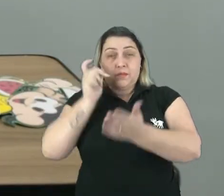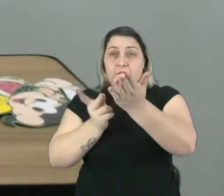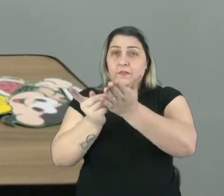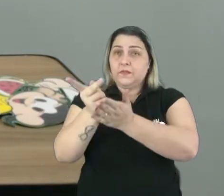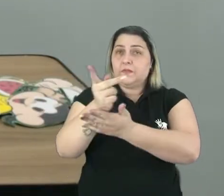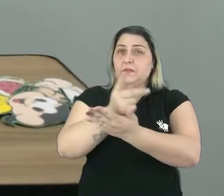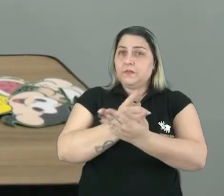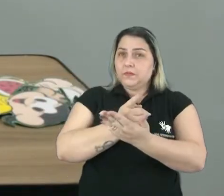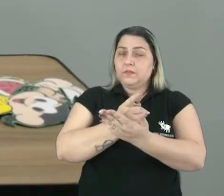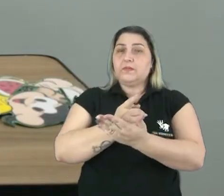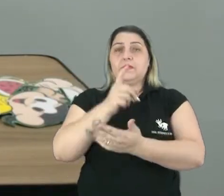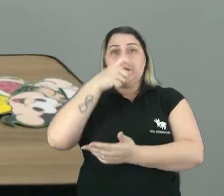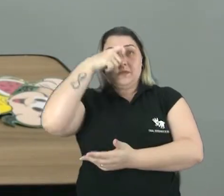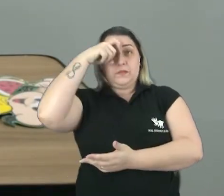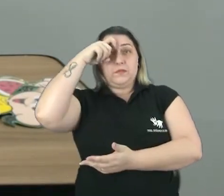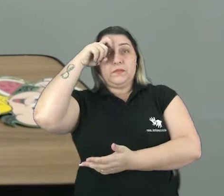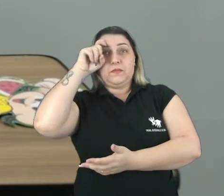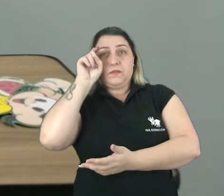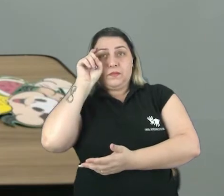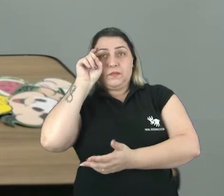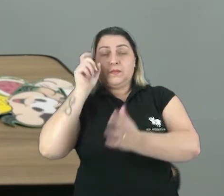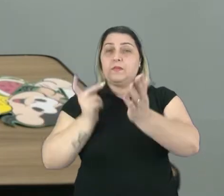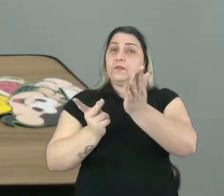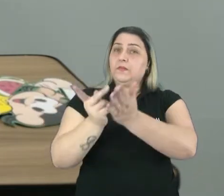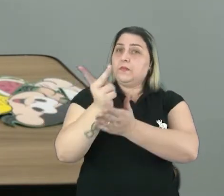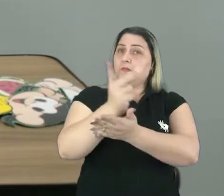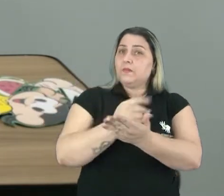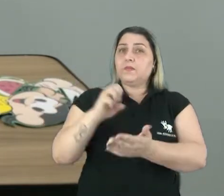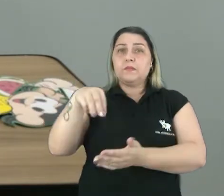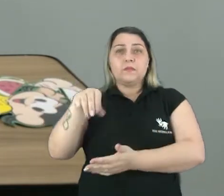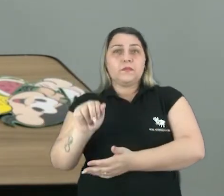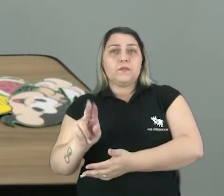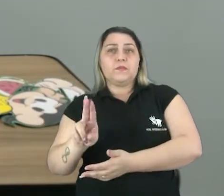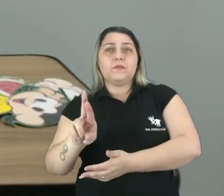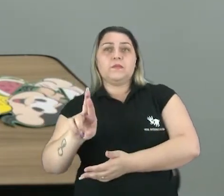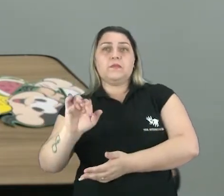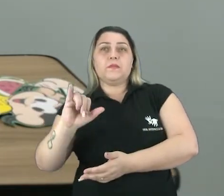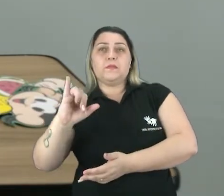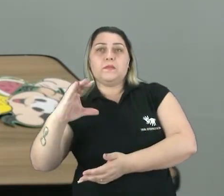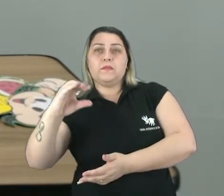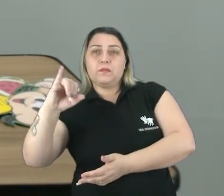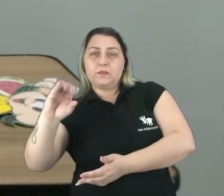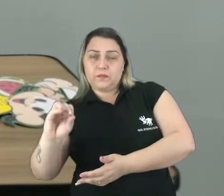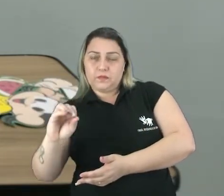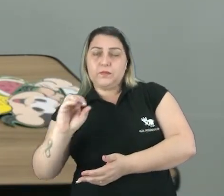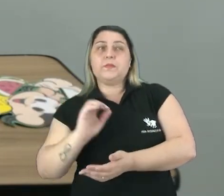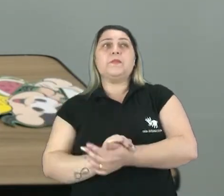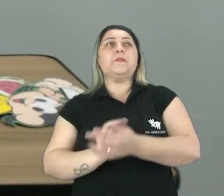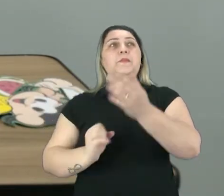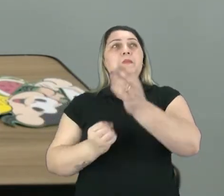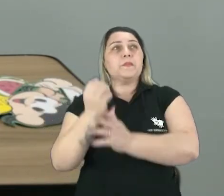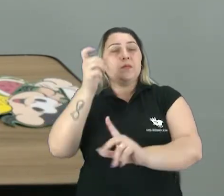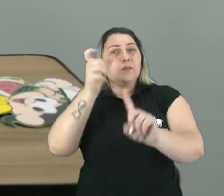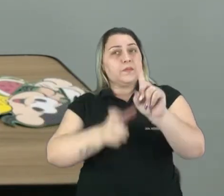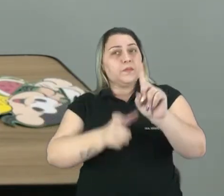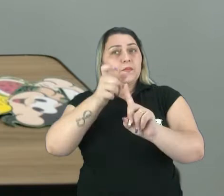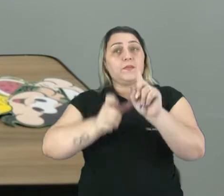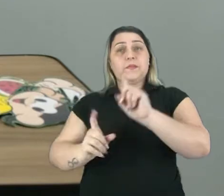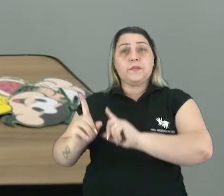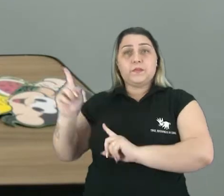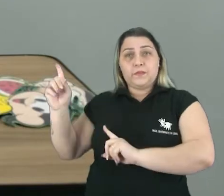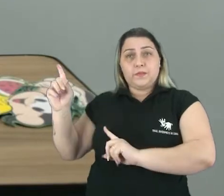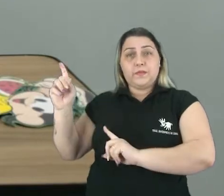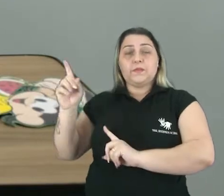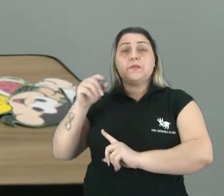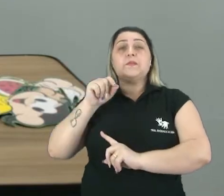Souza, sim! Maurício de Souza foi quem criou os personagens da Turma da Mônica.